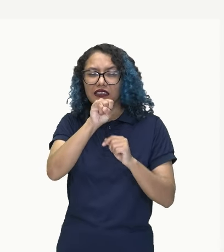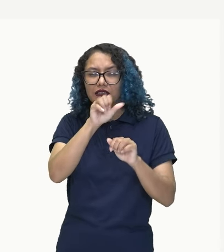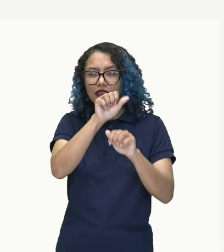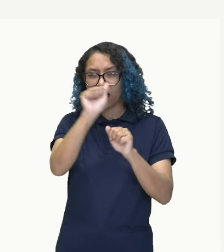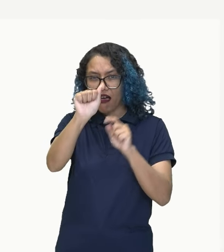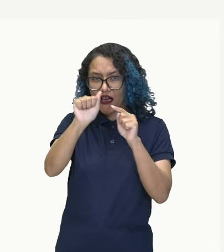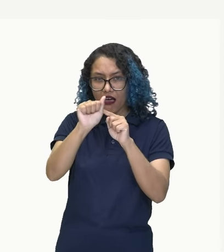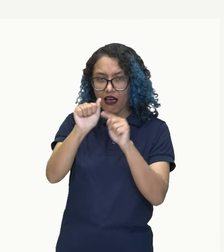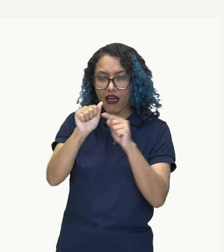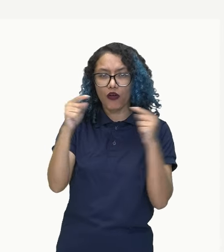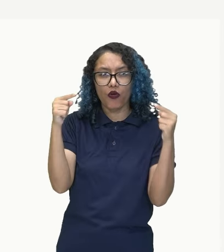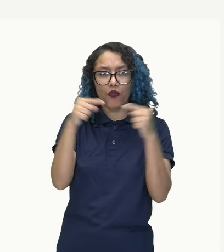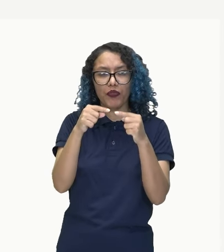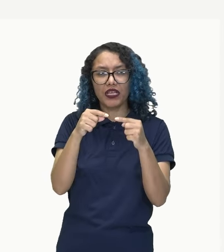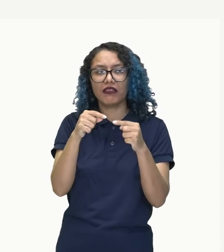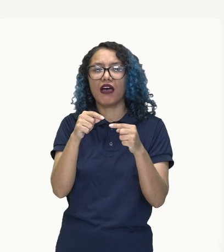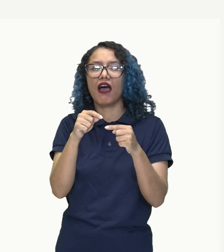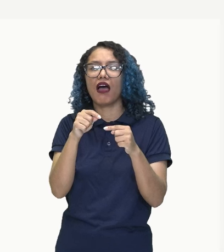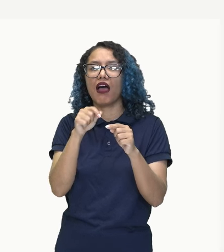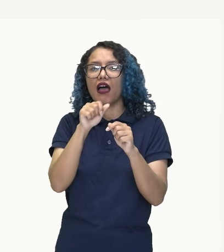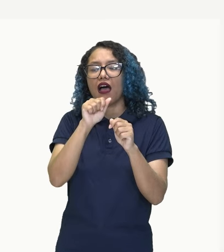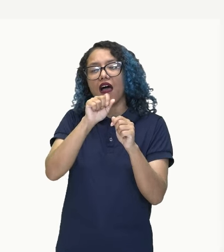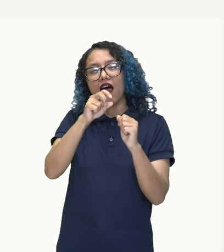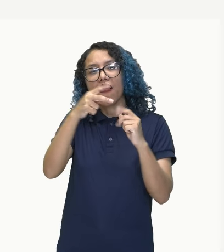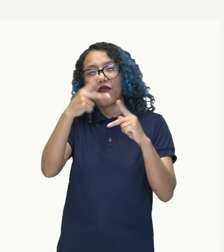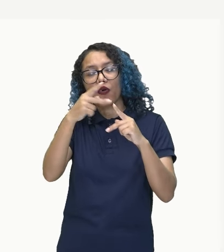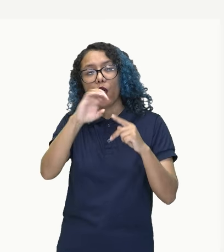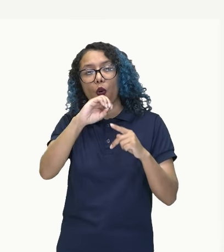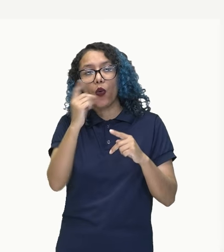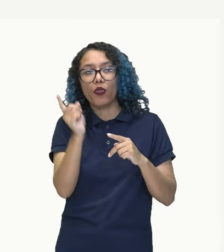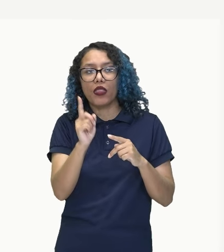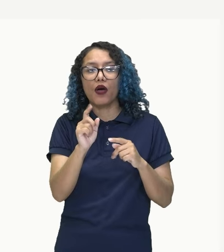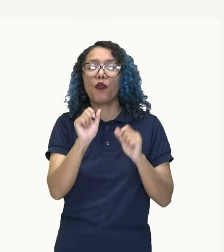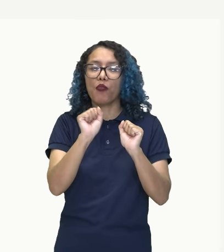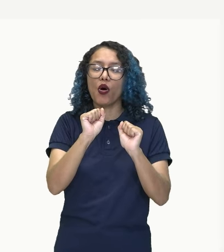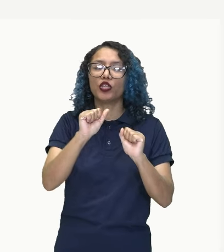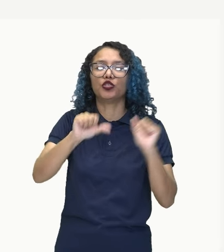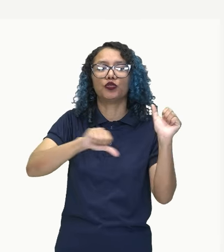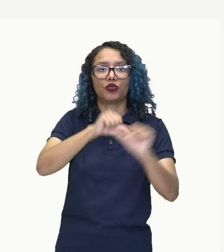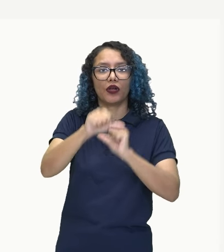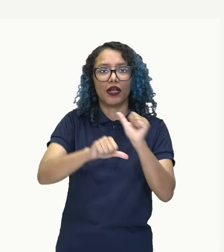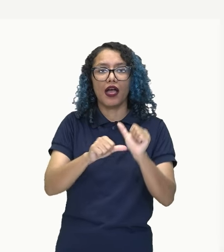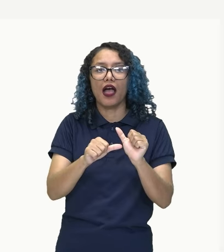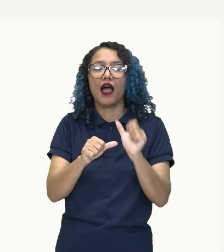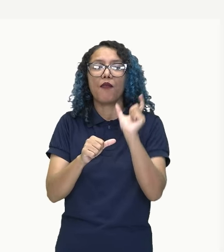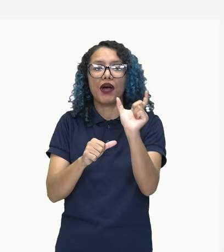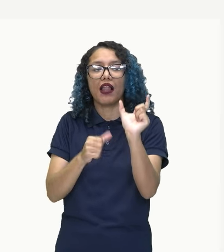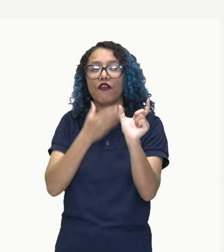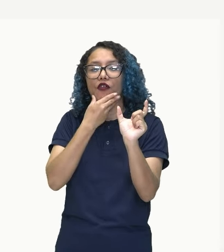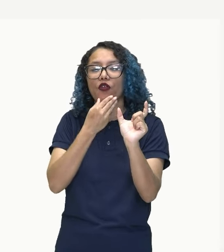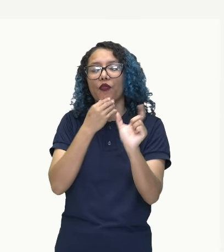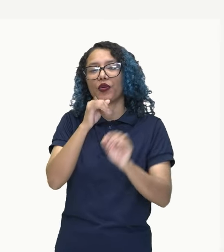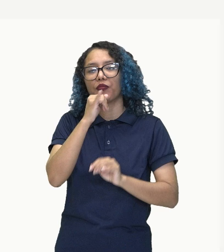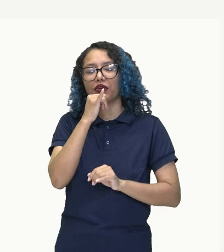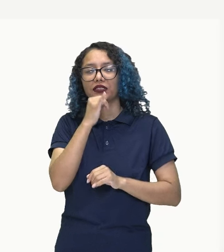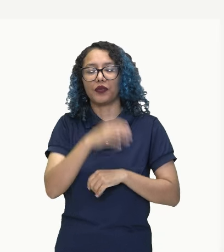faz a troca por um termo masculino. Então, se eu dissesse, ele esqueceu